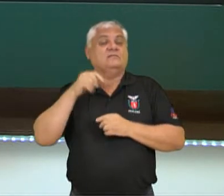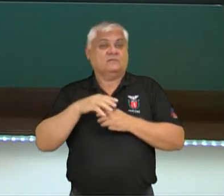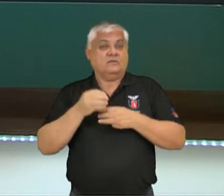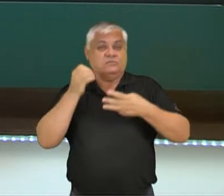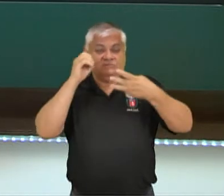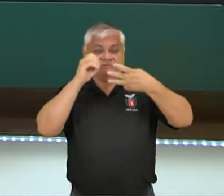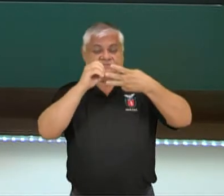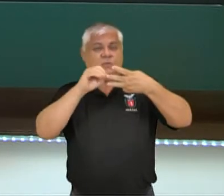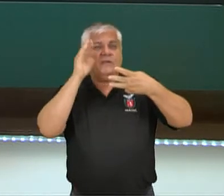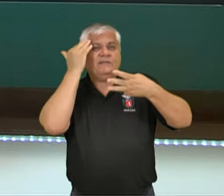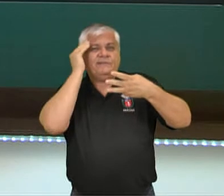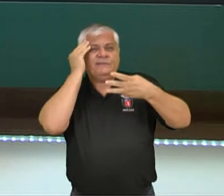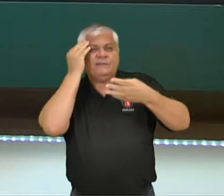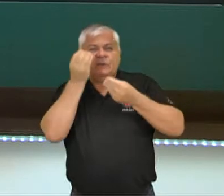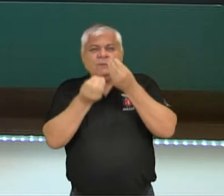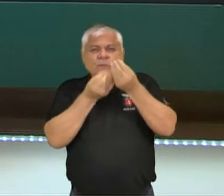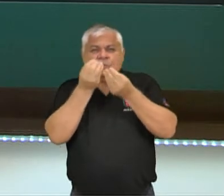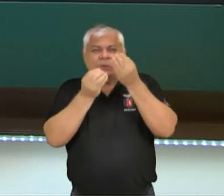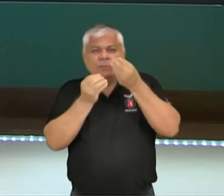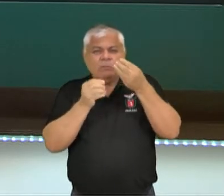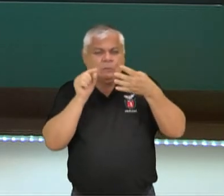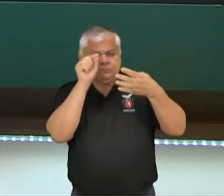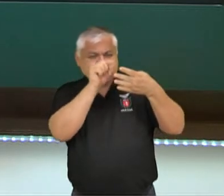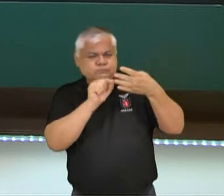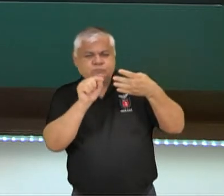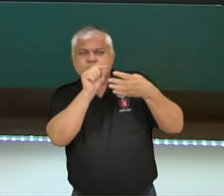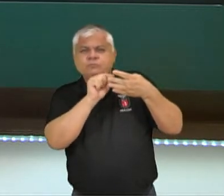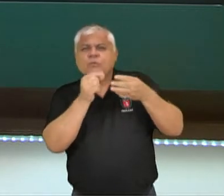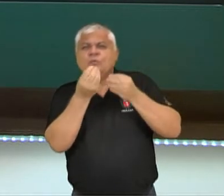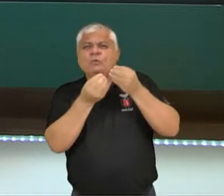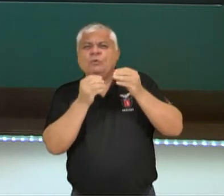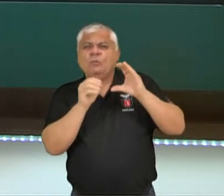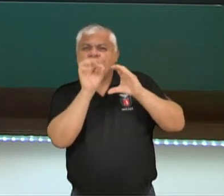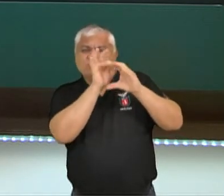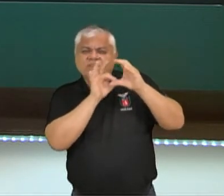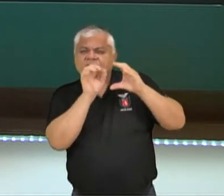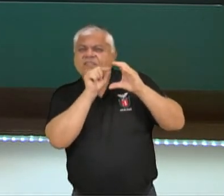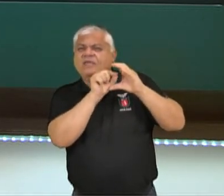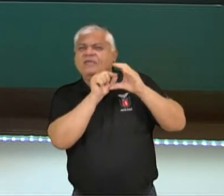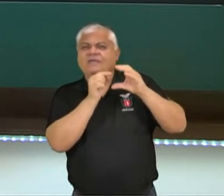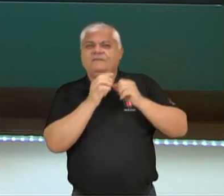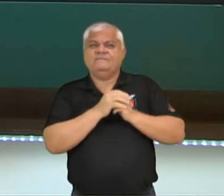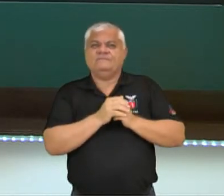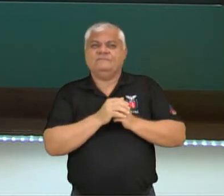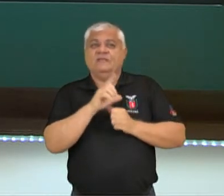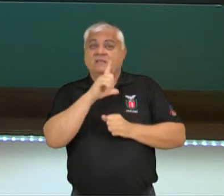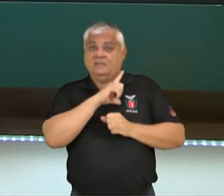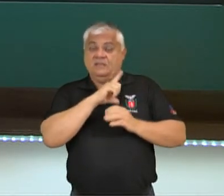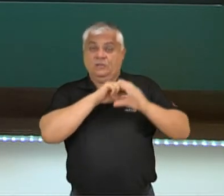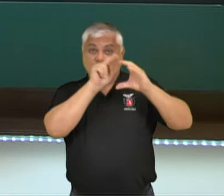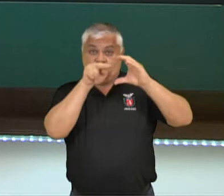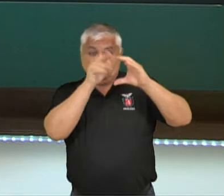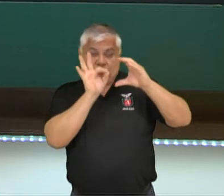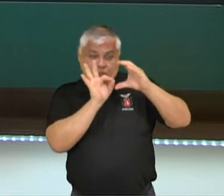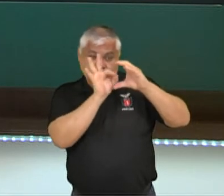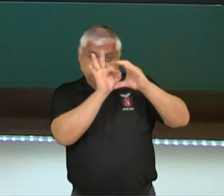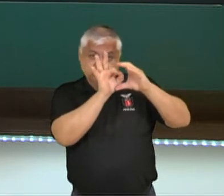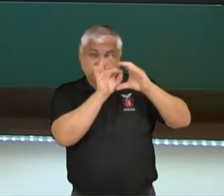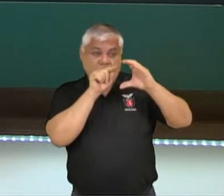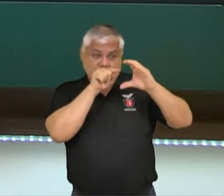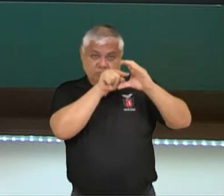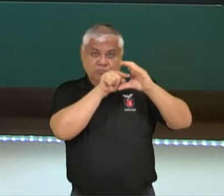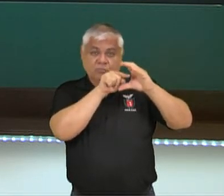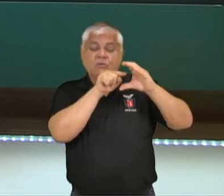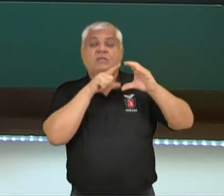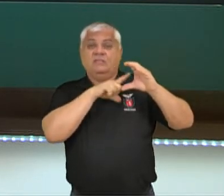e entender um pouquinho sobre o comportamento das organelas dentro dela. Eu tenho o núcleo, mostrei para